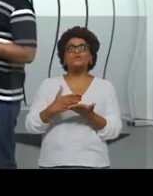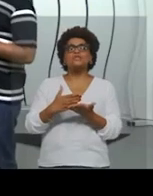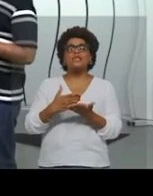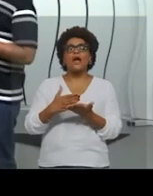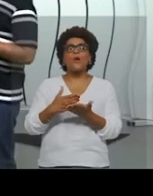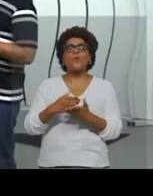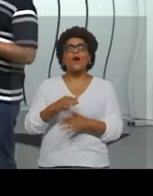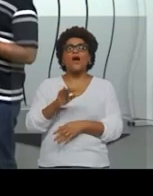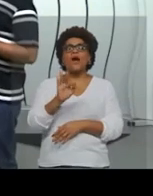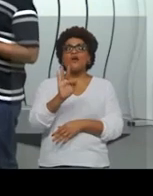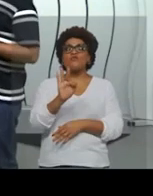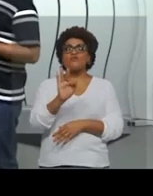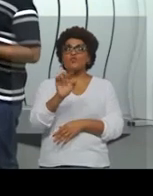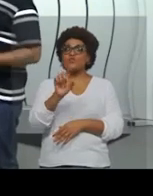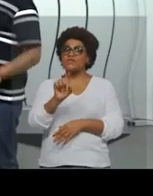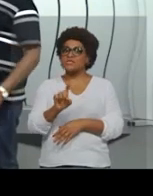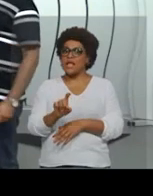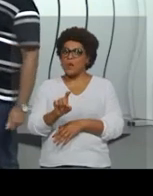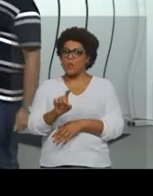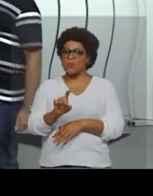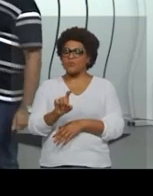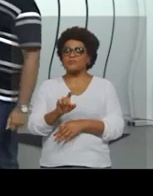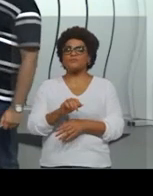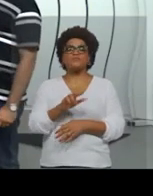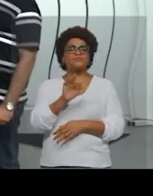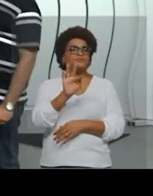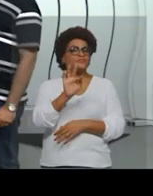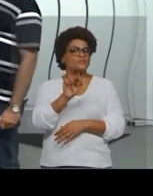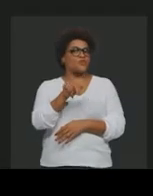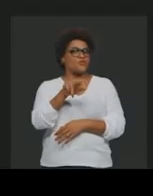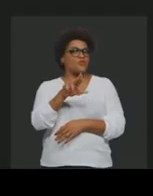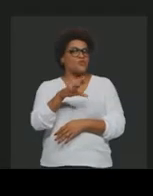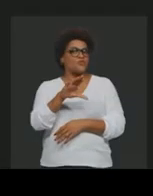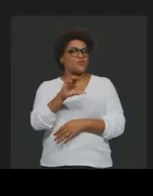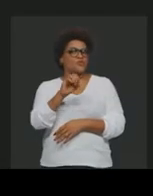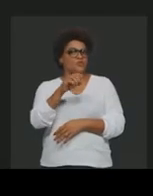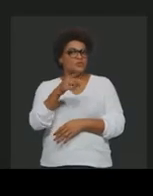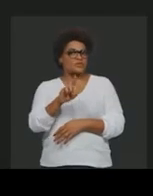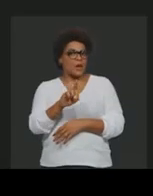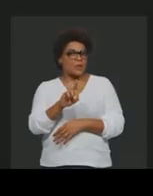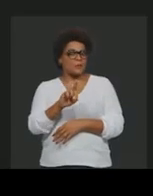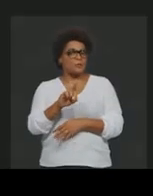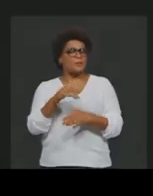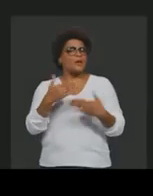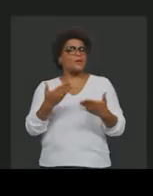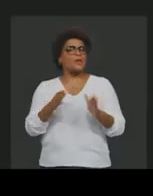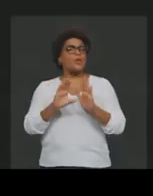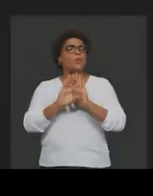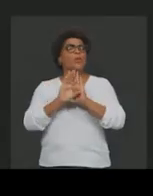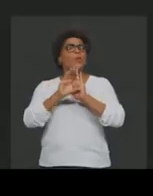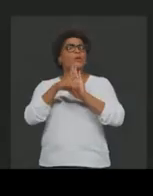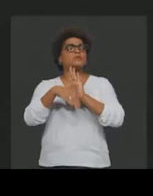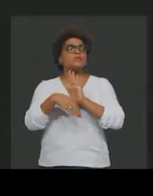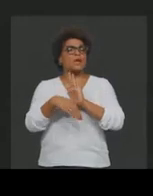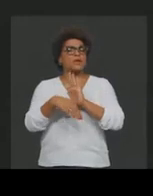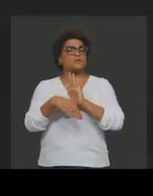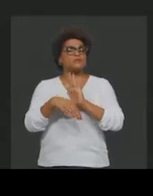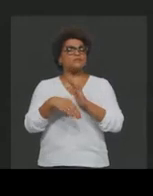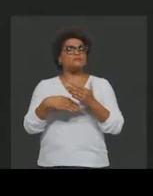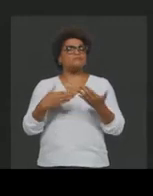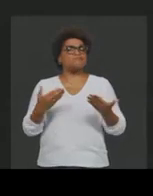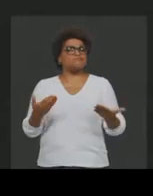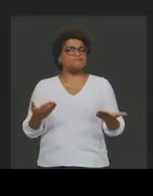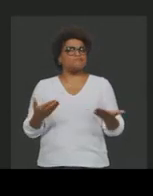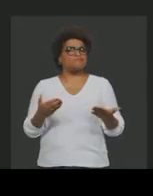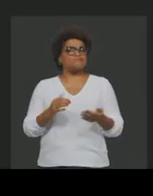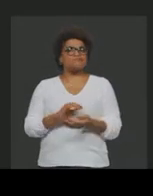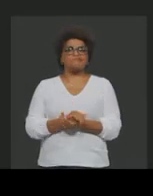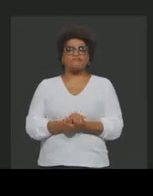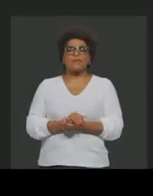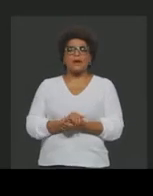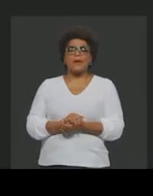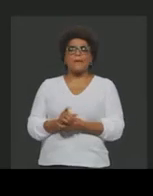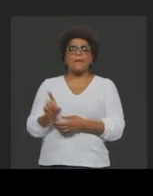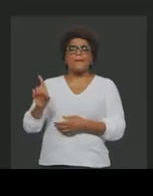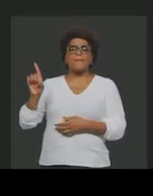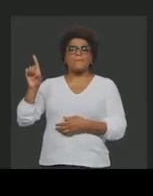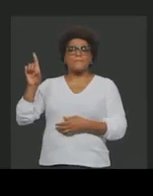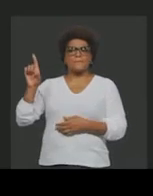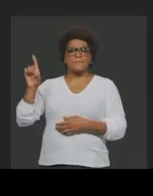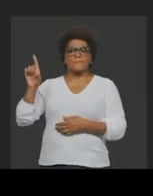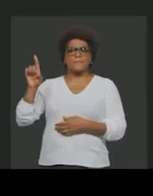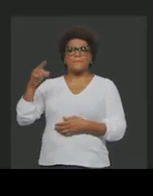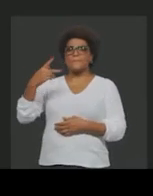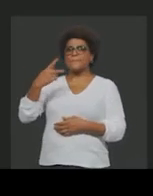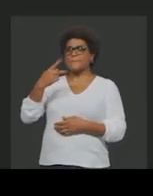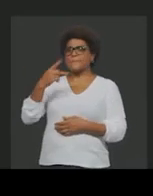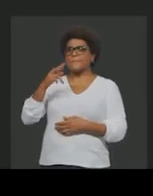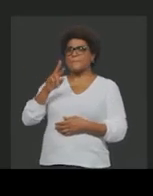ter que definir o que é uma função. Então, vamos começar com a definição de produto cartesiano. Pega um conjunto A, pega